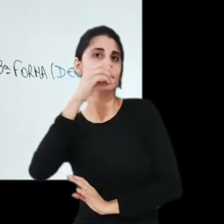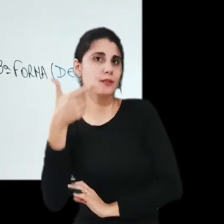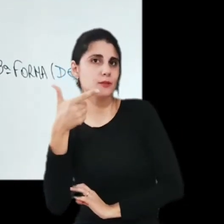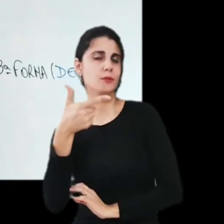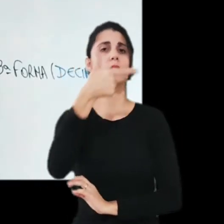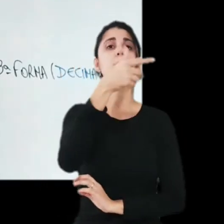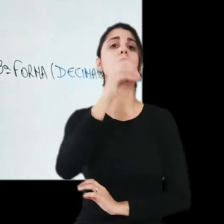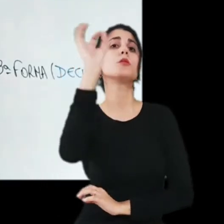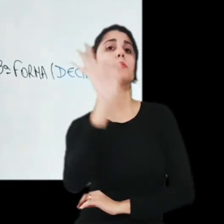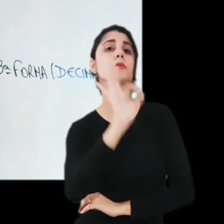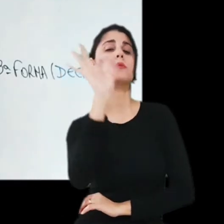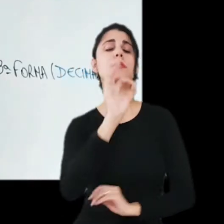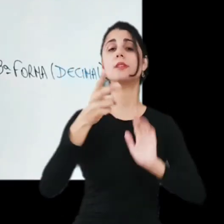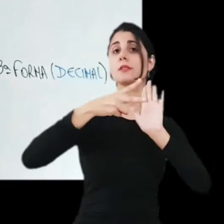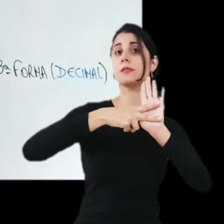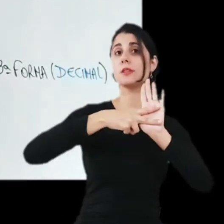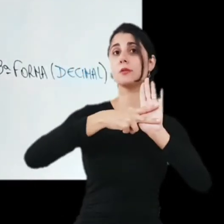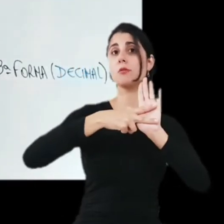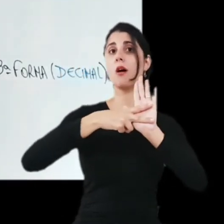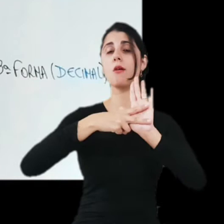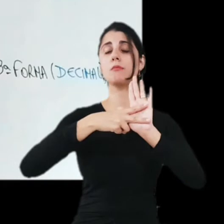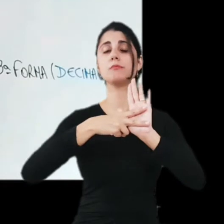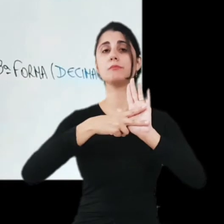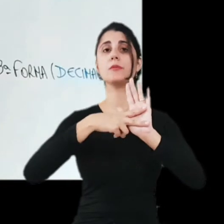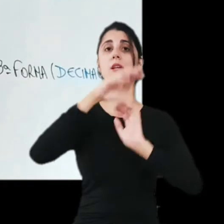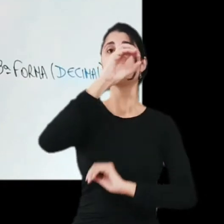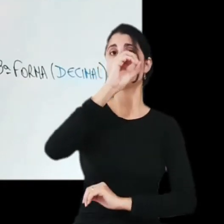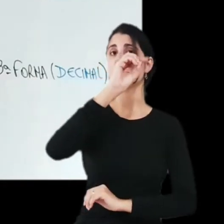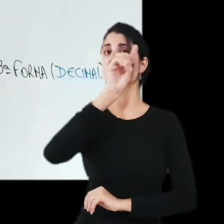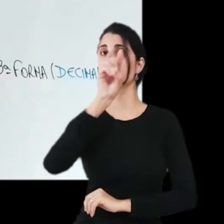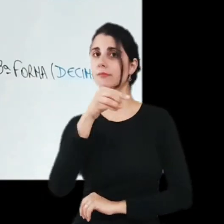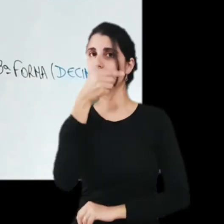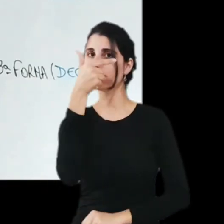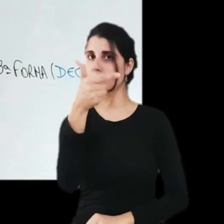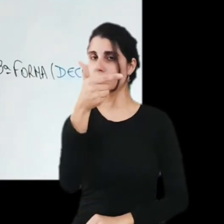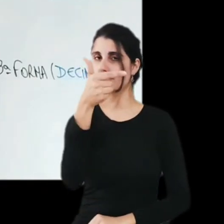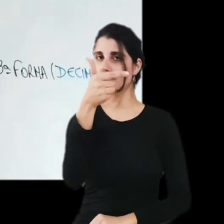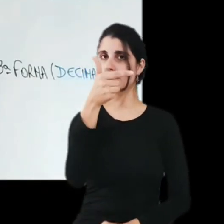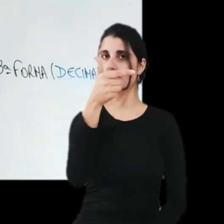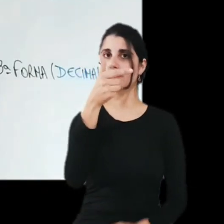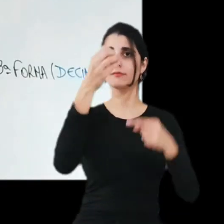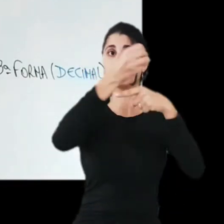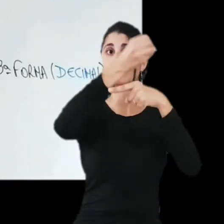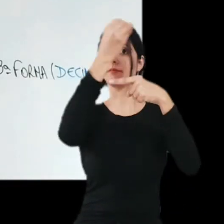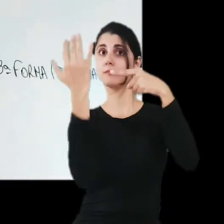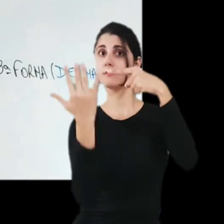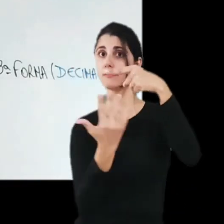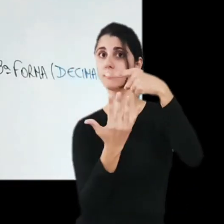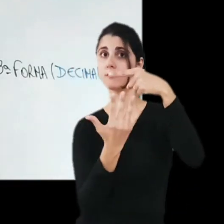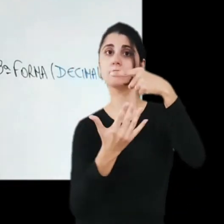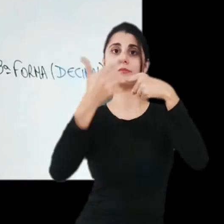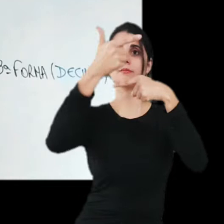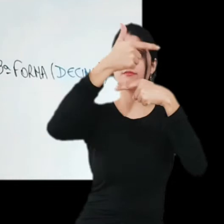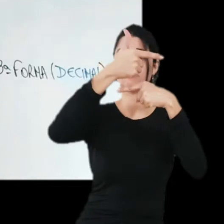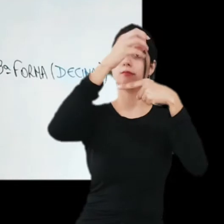20% ficaria na forma decimal 0,2. Na fracionária,